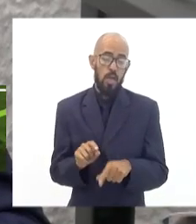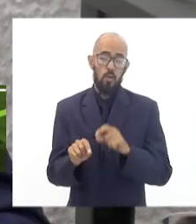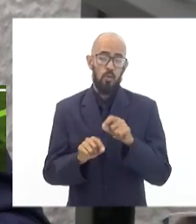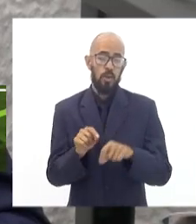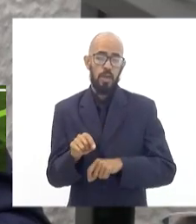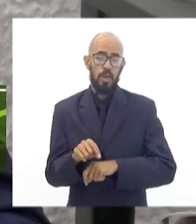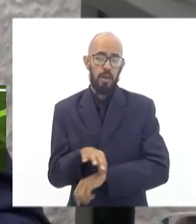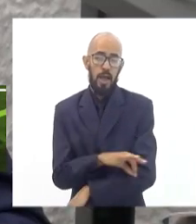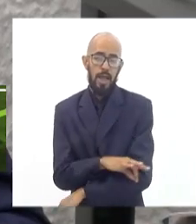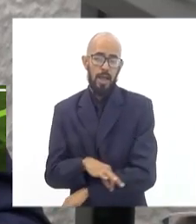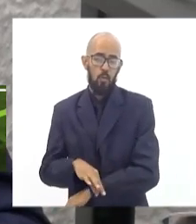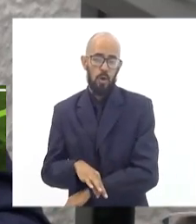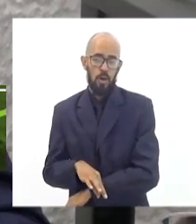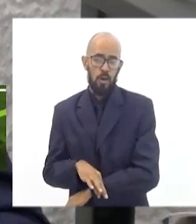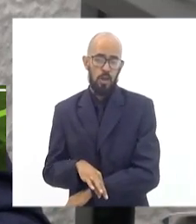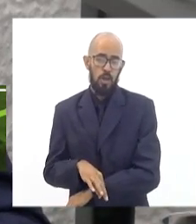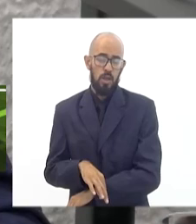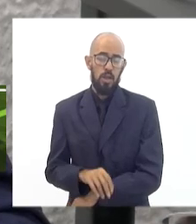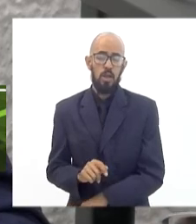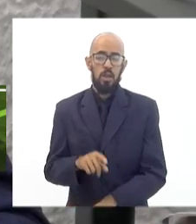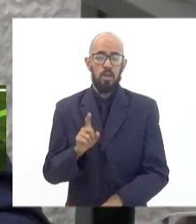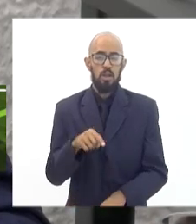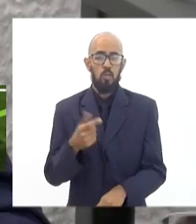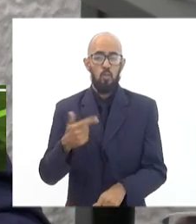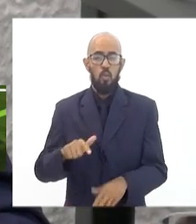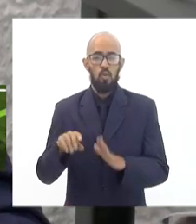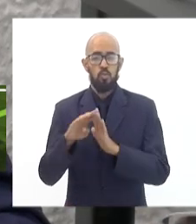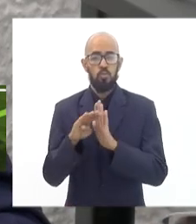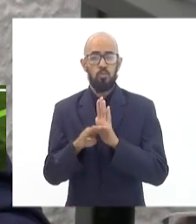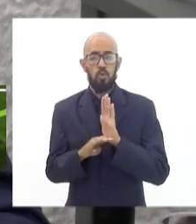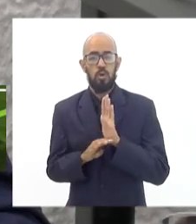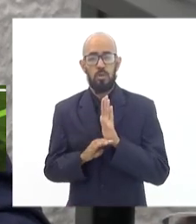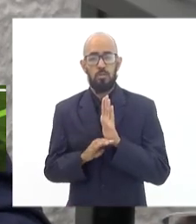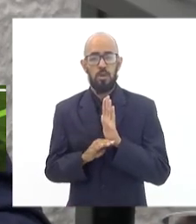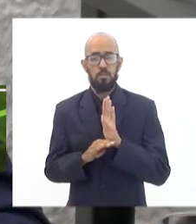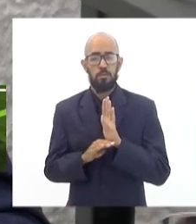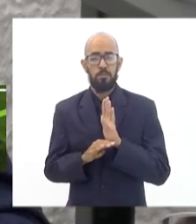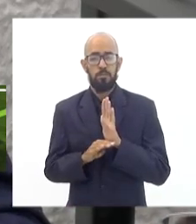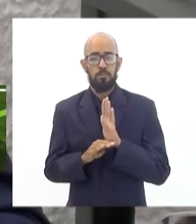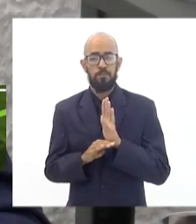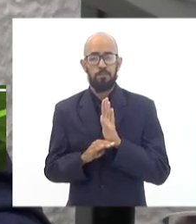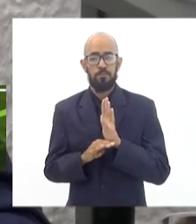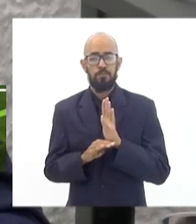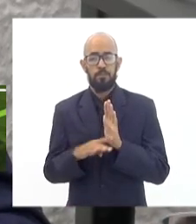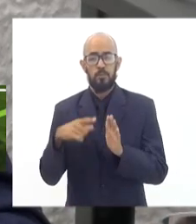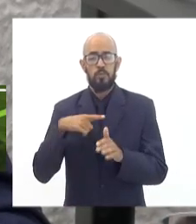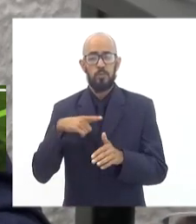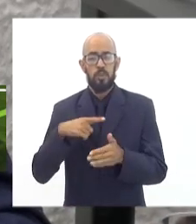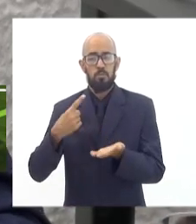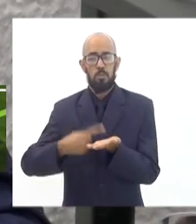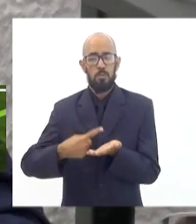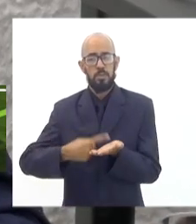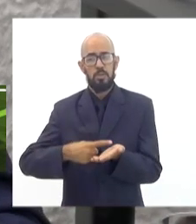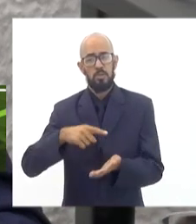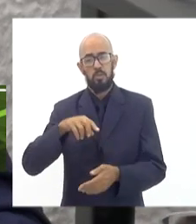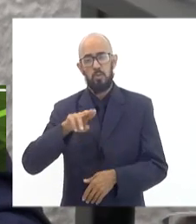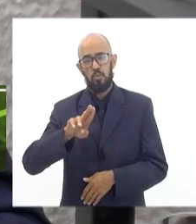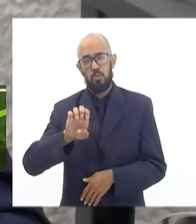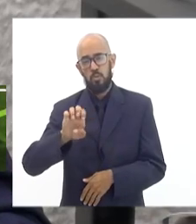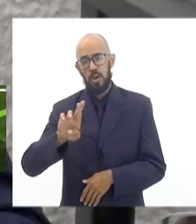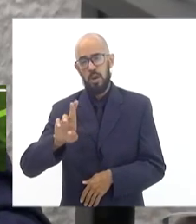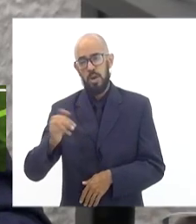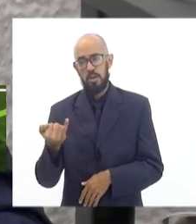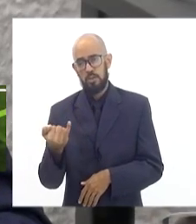na régua é a régua é um outro programa o que nós temos uma parceria Qual é a gente